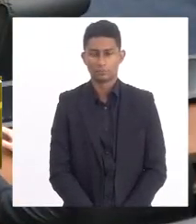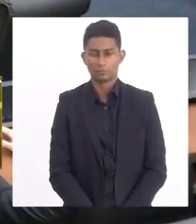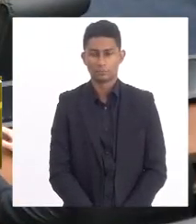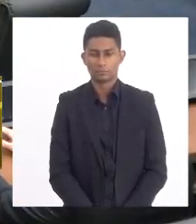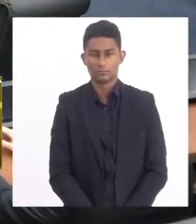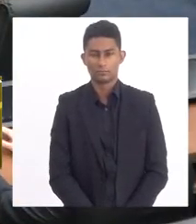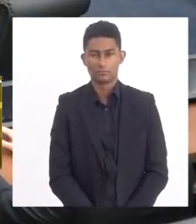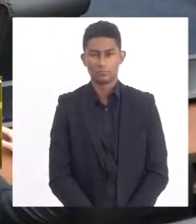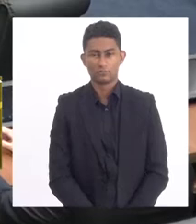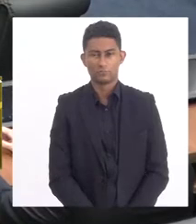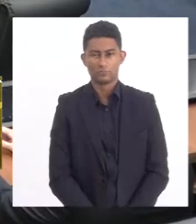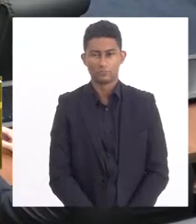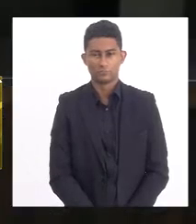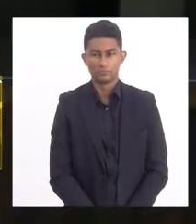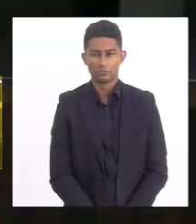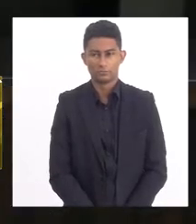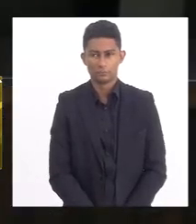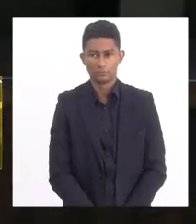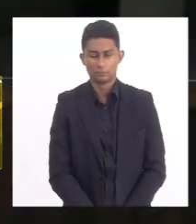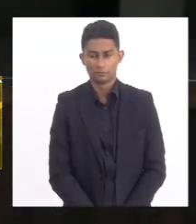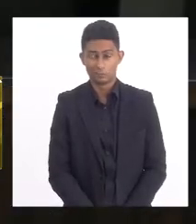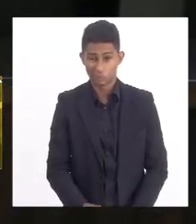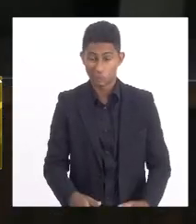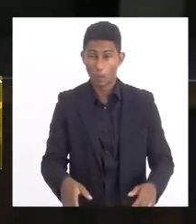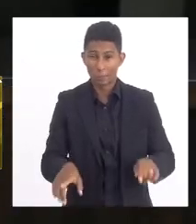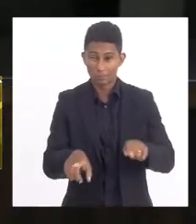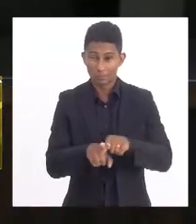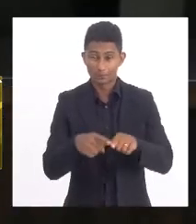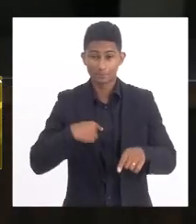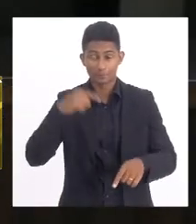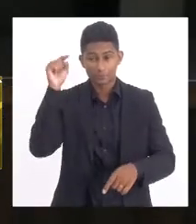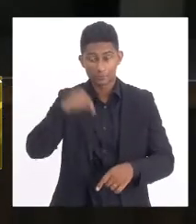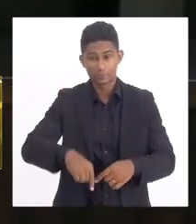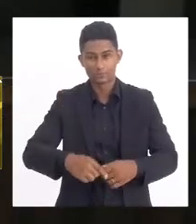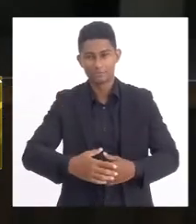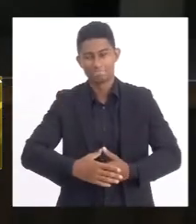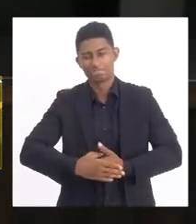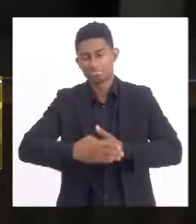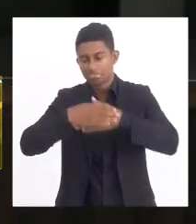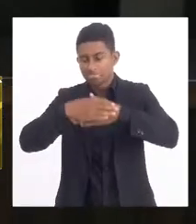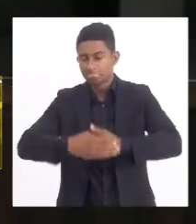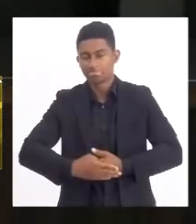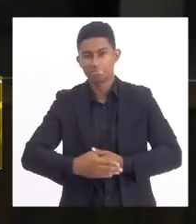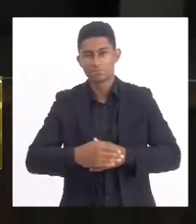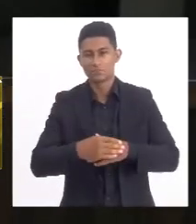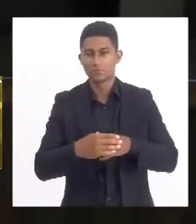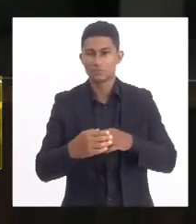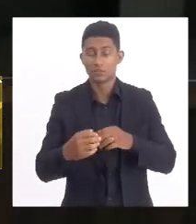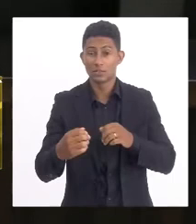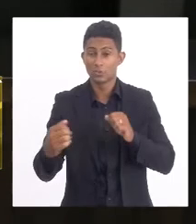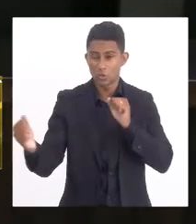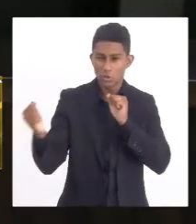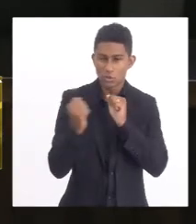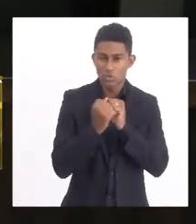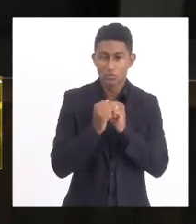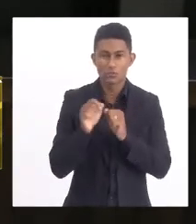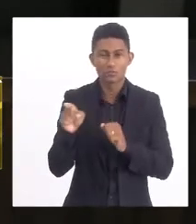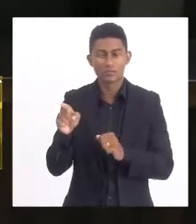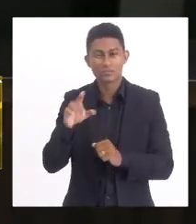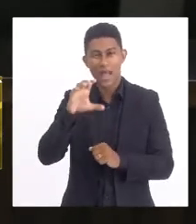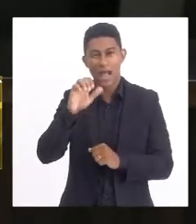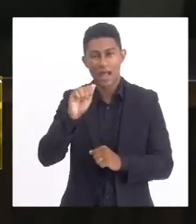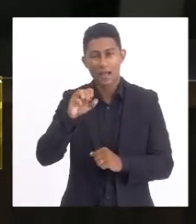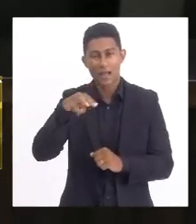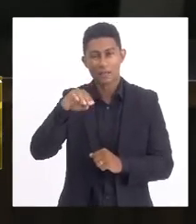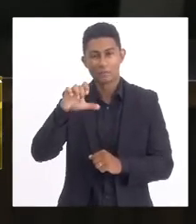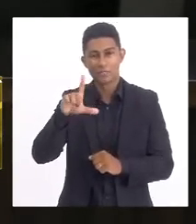E aí eu gostaria de saudar também aqui presente conosco a Camila Souza como